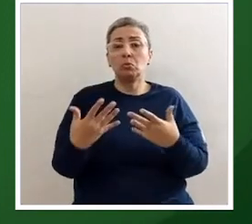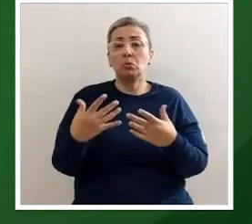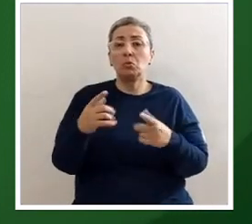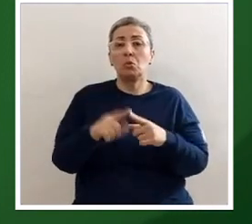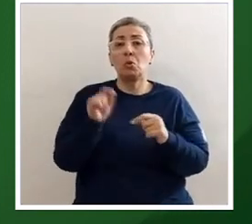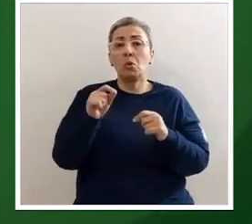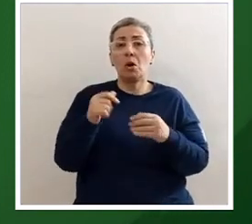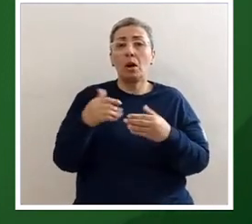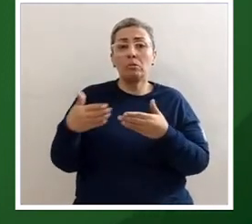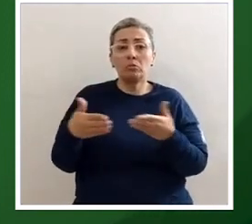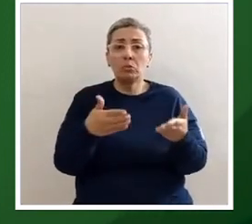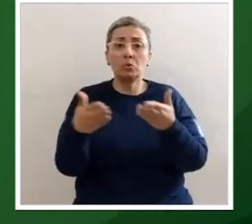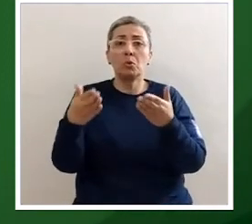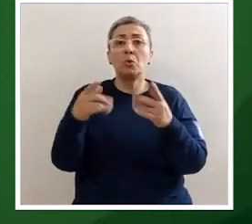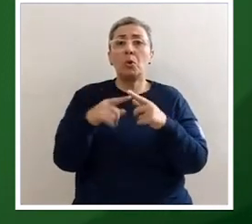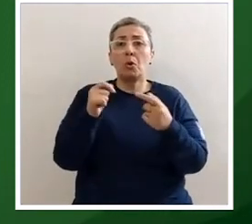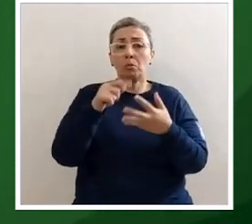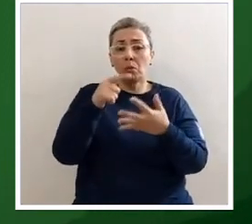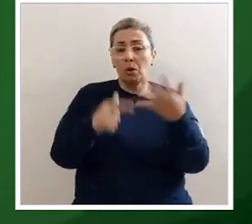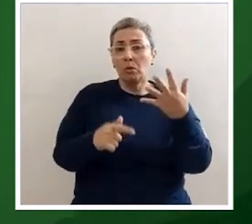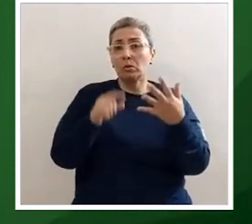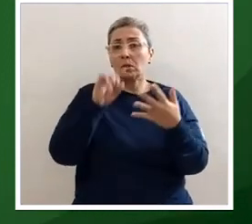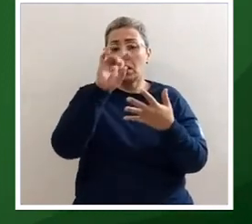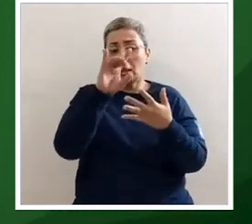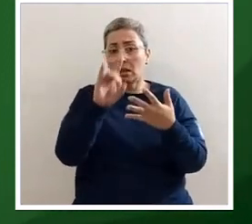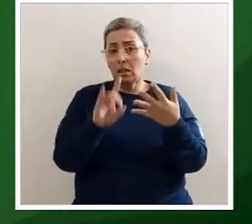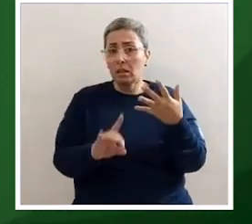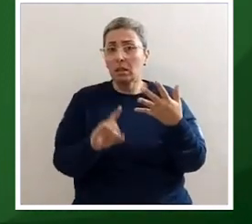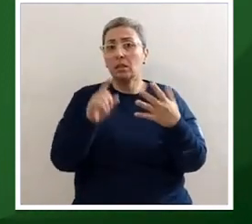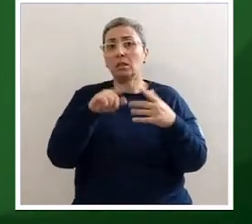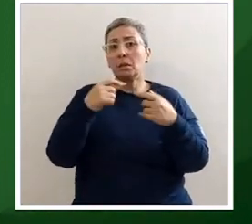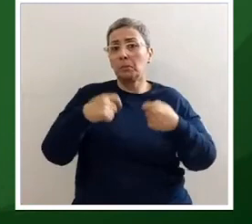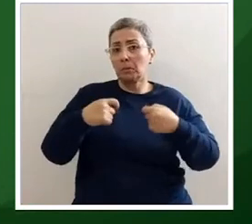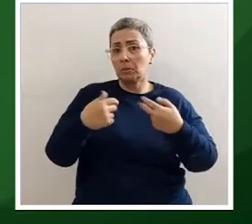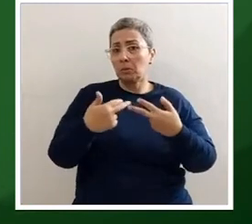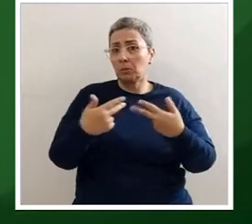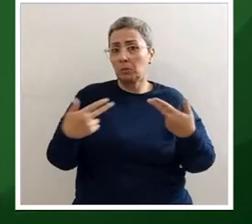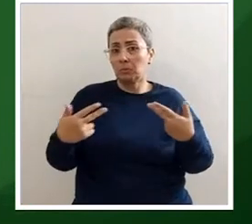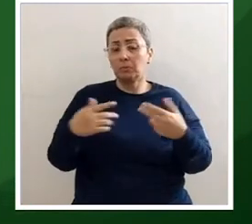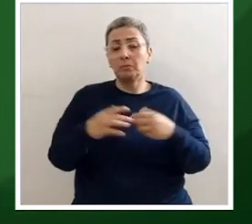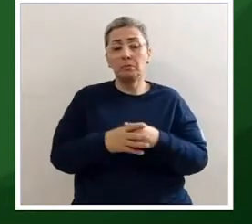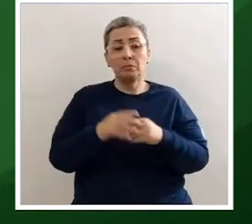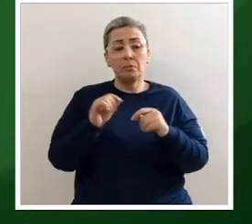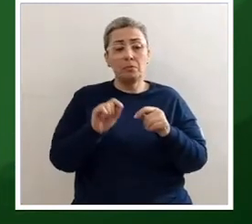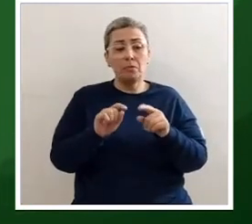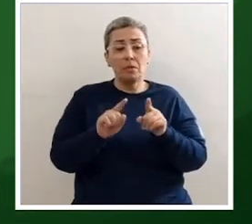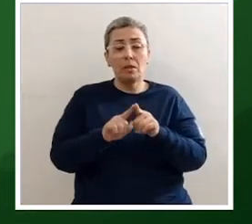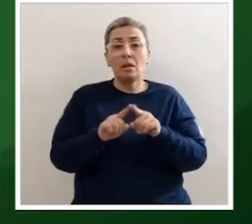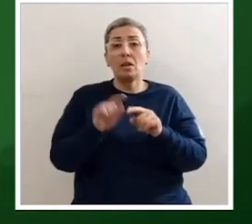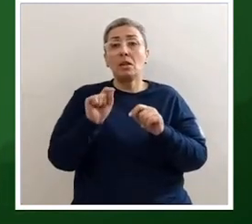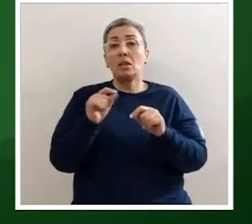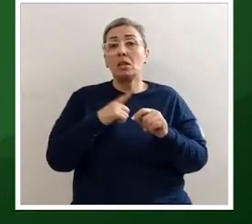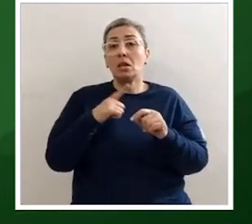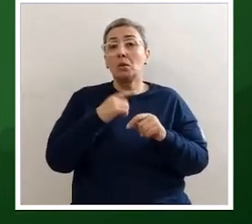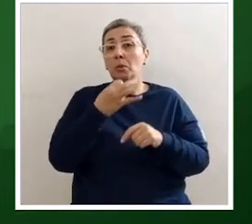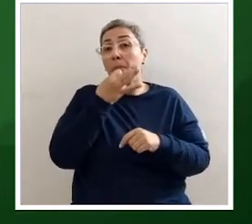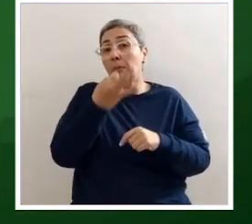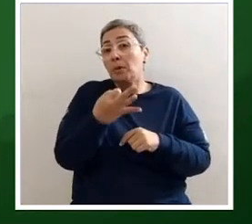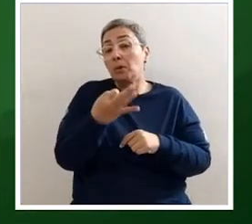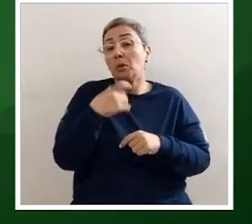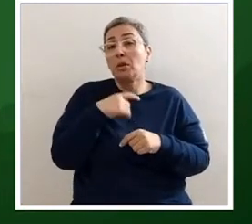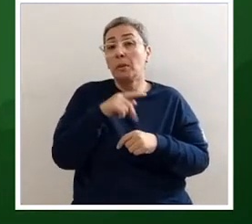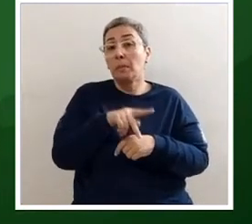conduzir aí as questões referente a cada cada necessidade enfim na sua opinião